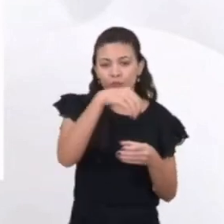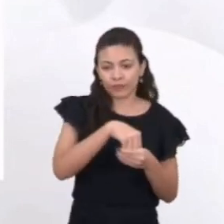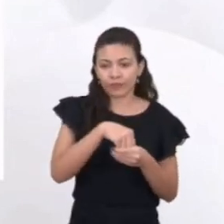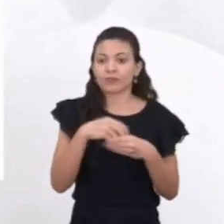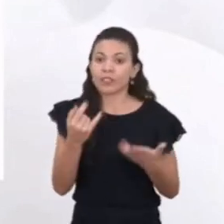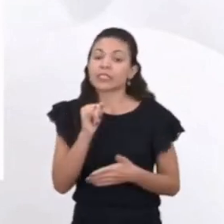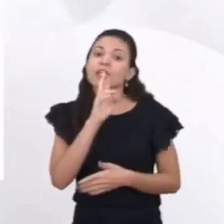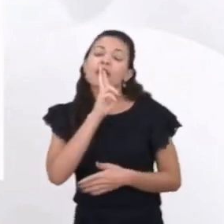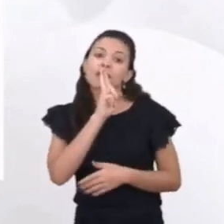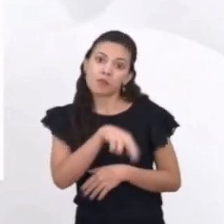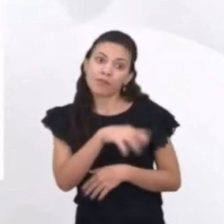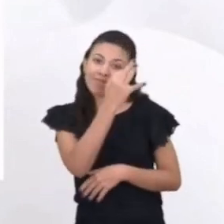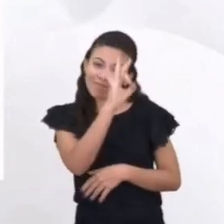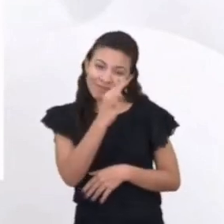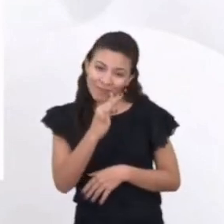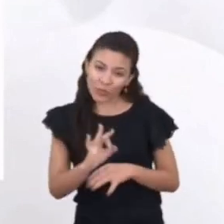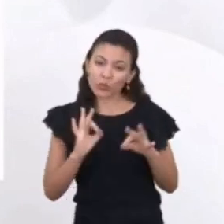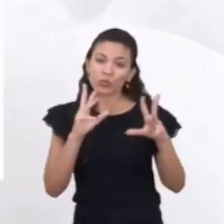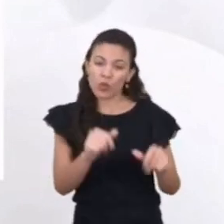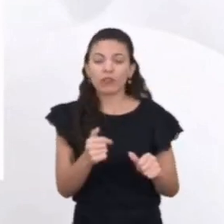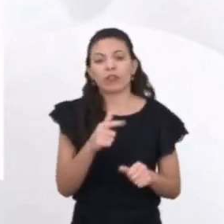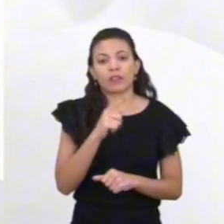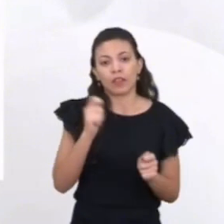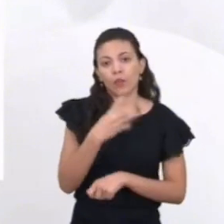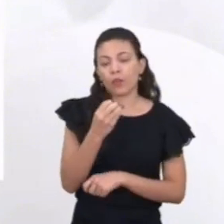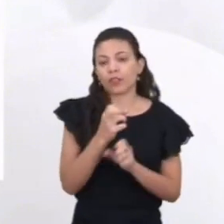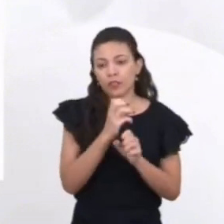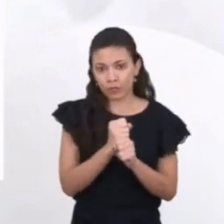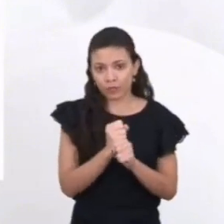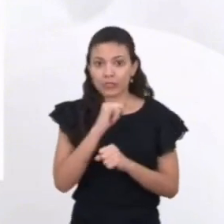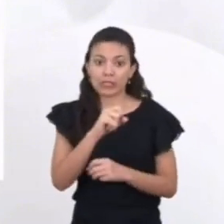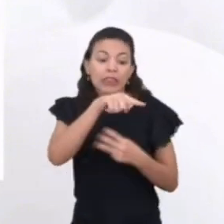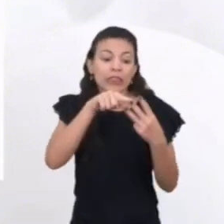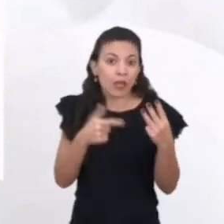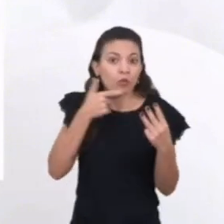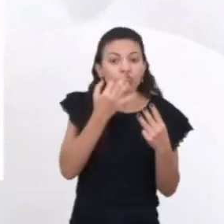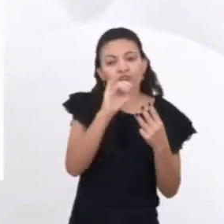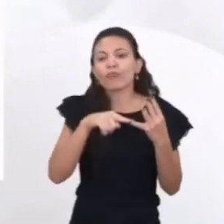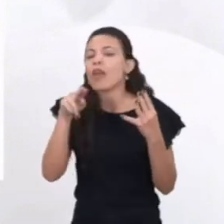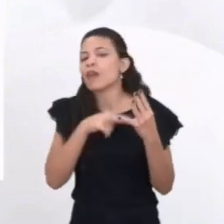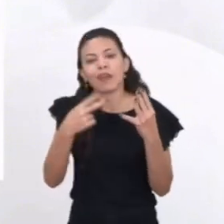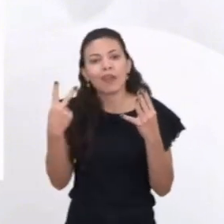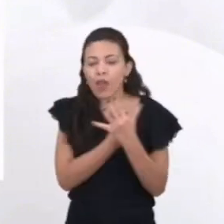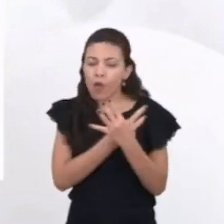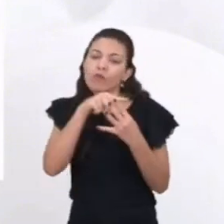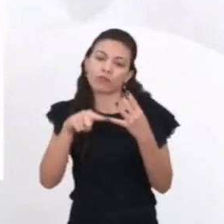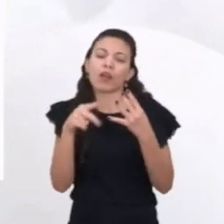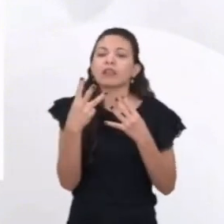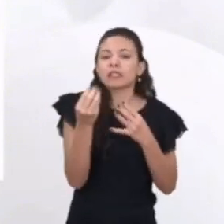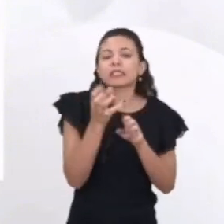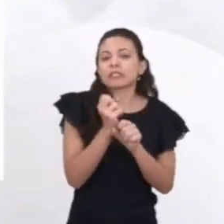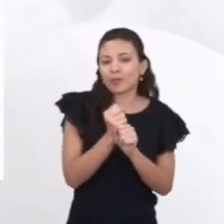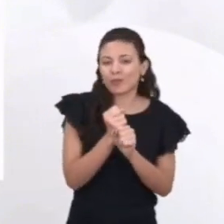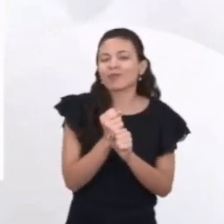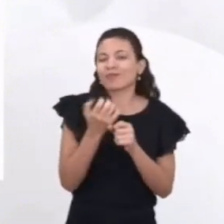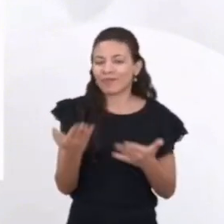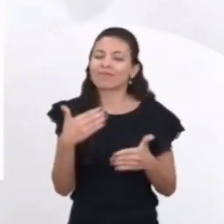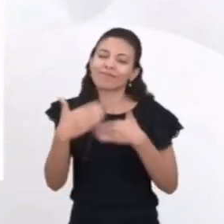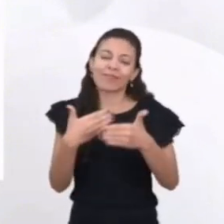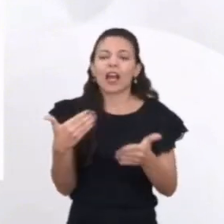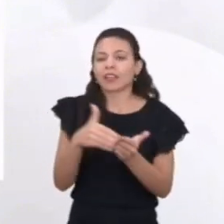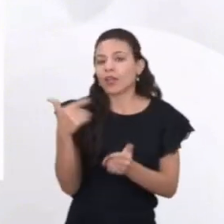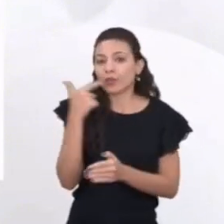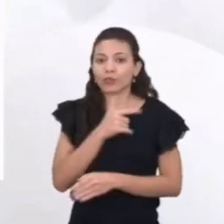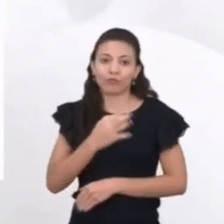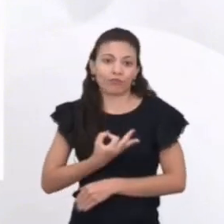pontos possíveis. Se ele acertar 3 de 4 questões, ele acumula 30 pontos e isso vai lá pra reguinha dele lá, onde ele vai acumular os pontos até conquistar